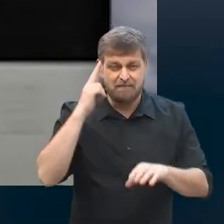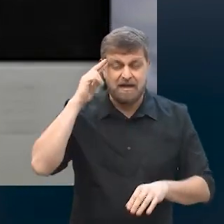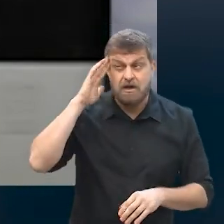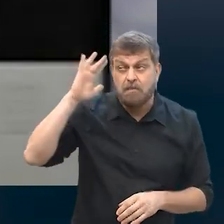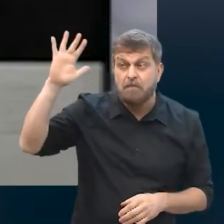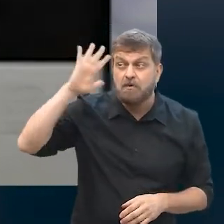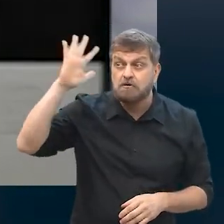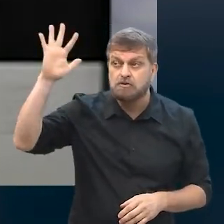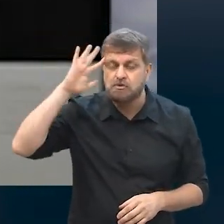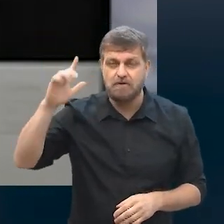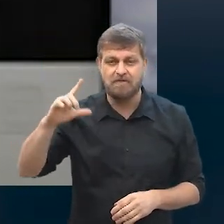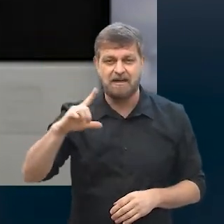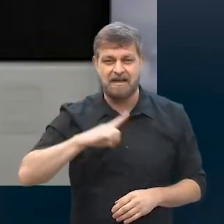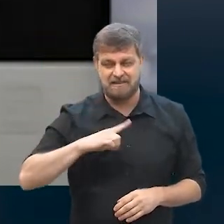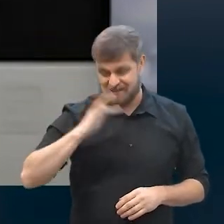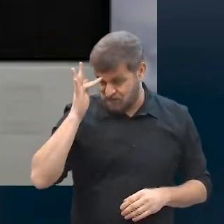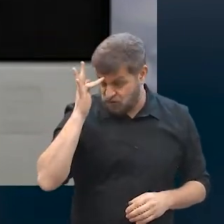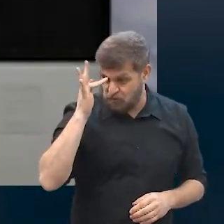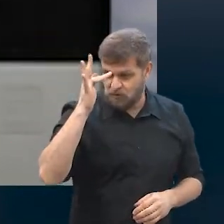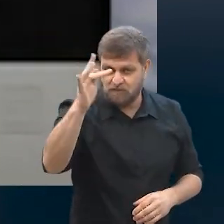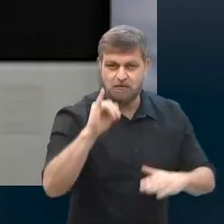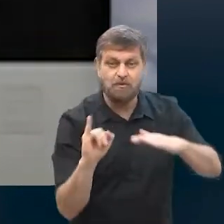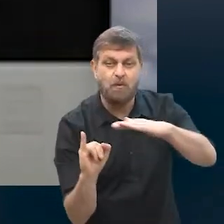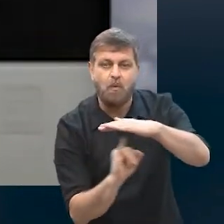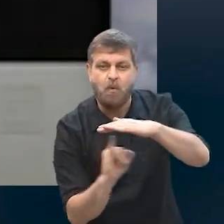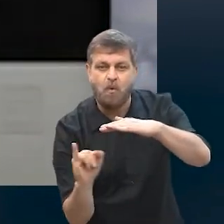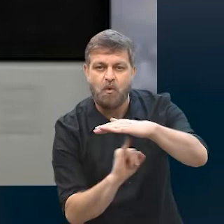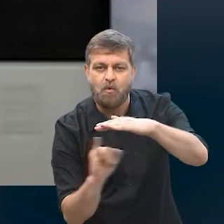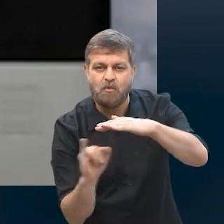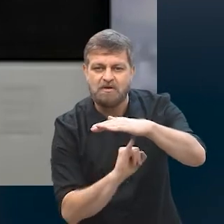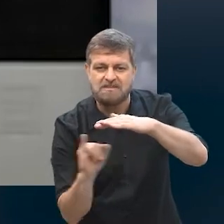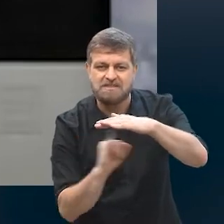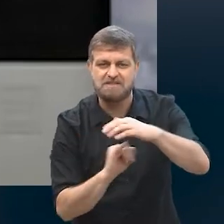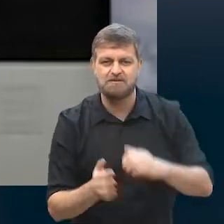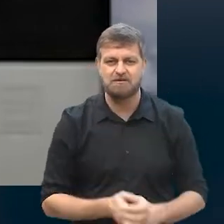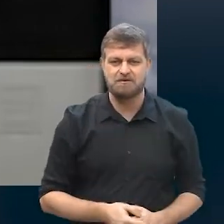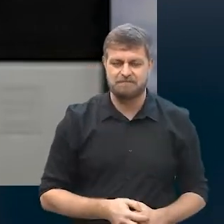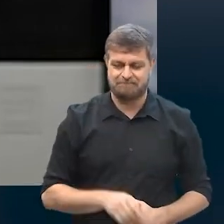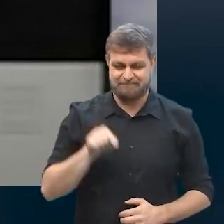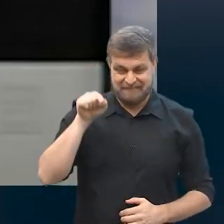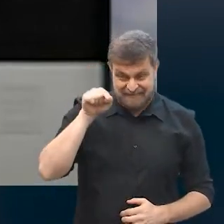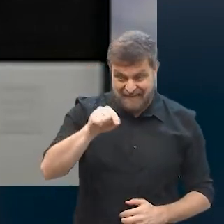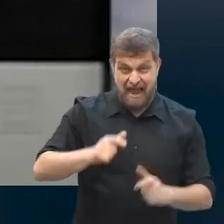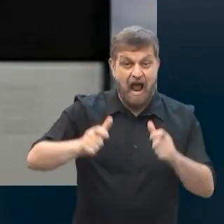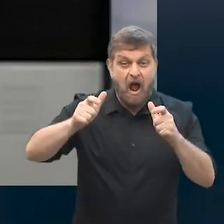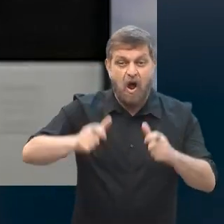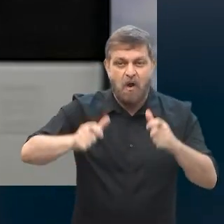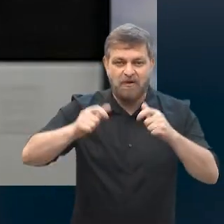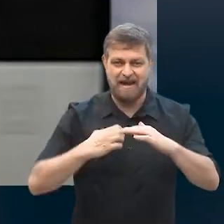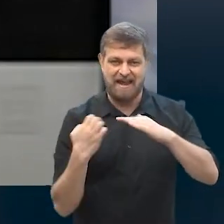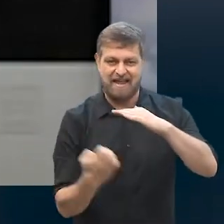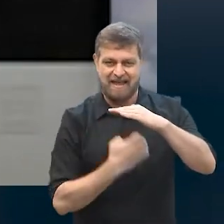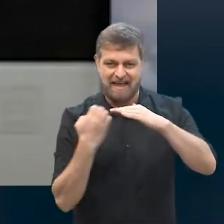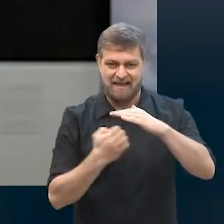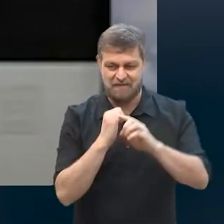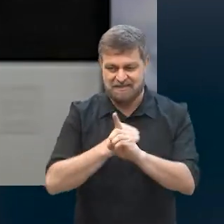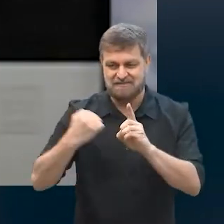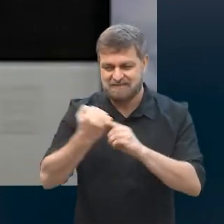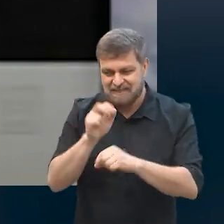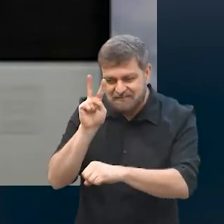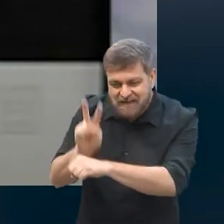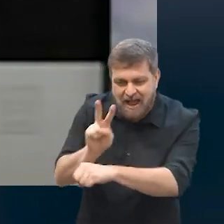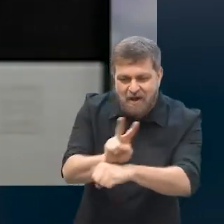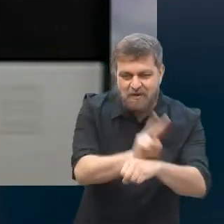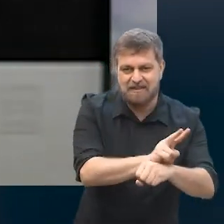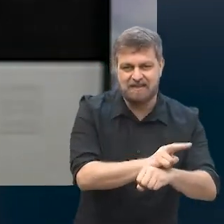minha vida é um dia criar um Instituto Almarome Vittino, quer dizer, é o instituto da empresa. Então, com o maior